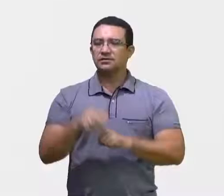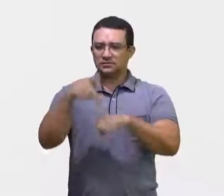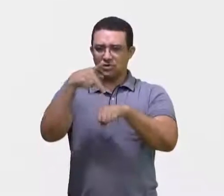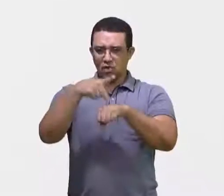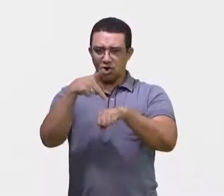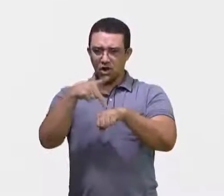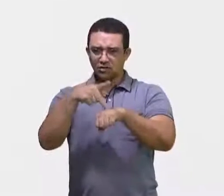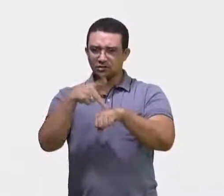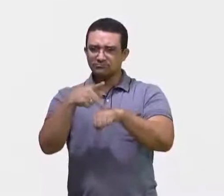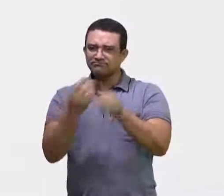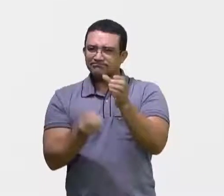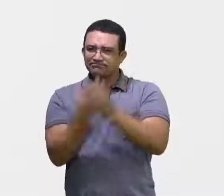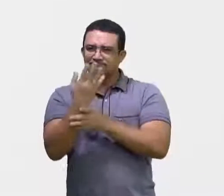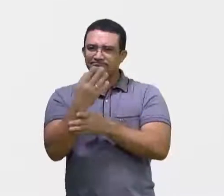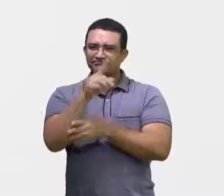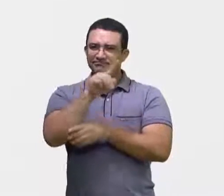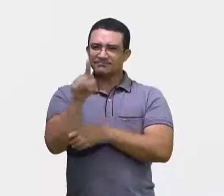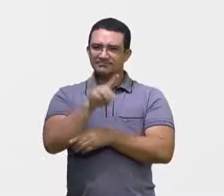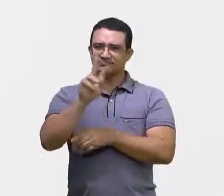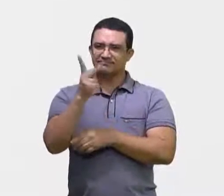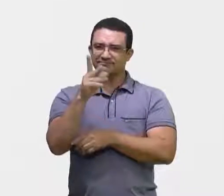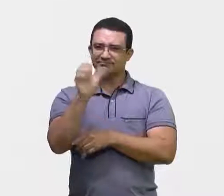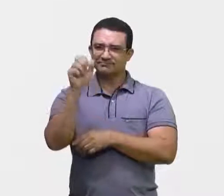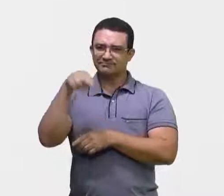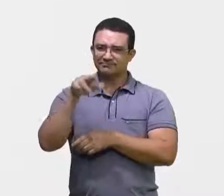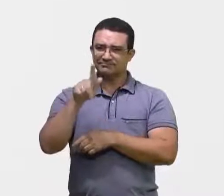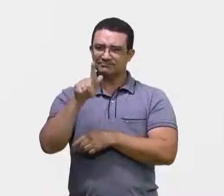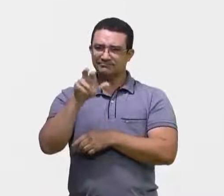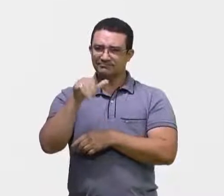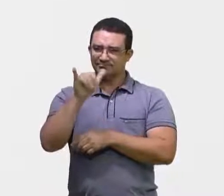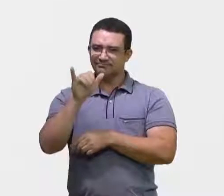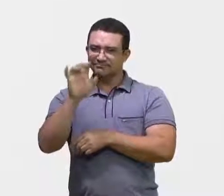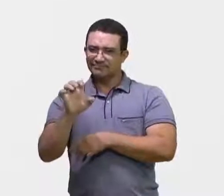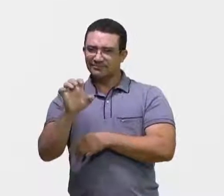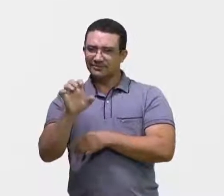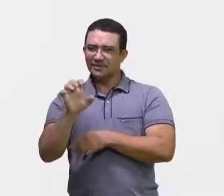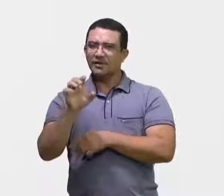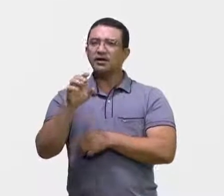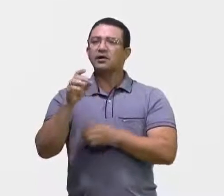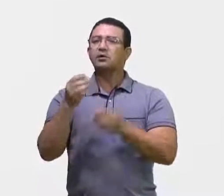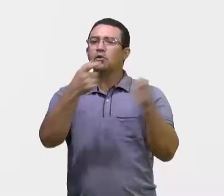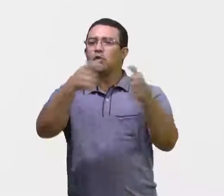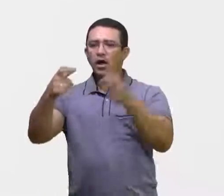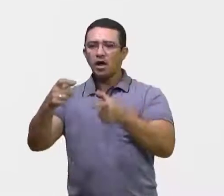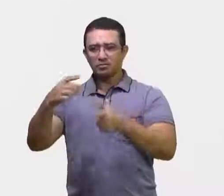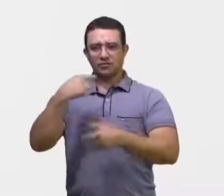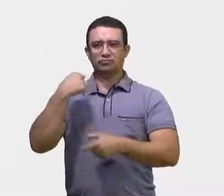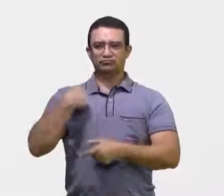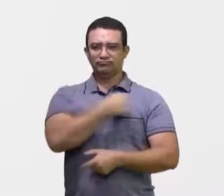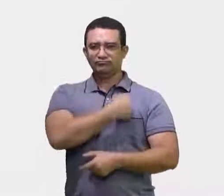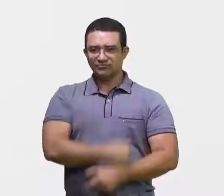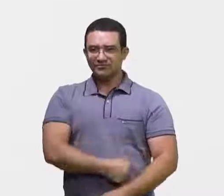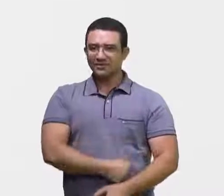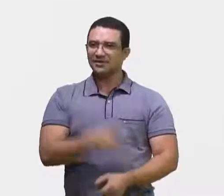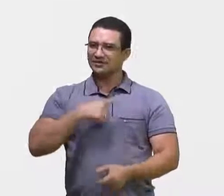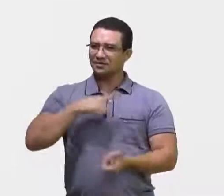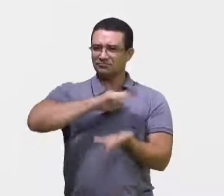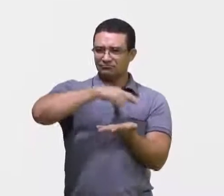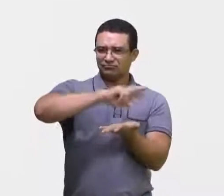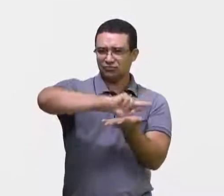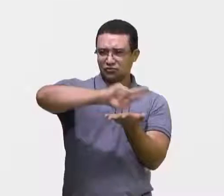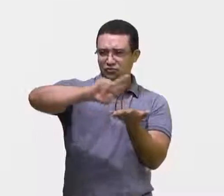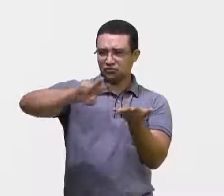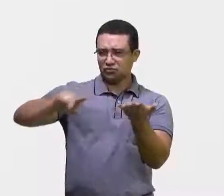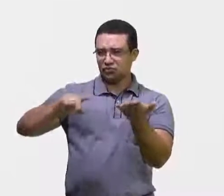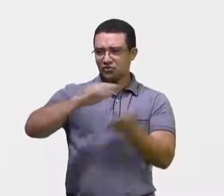formação rochosa, né, de Zhenghe Danxia, na China, A gente vai encontrar ali, ó, multicoloridas, né? As